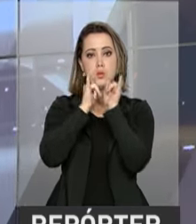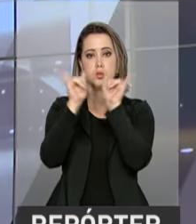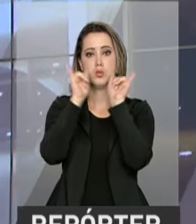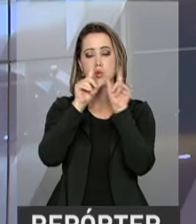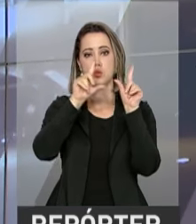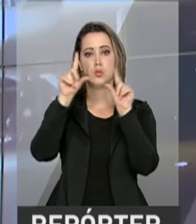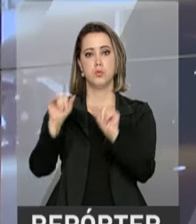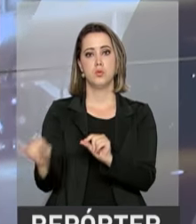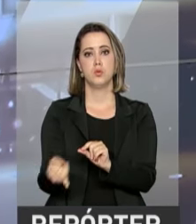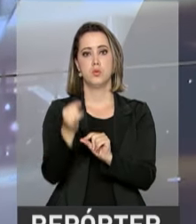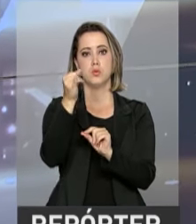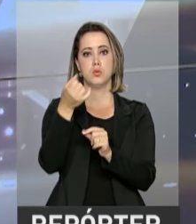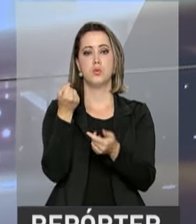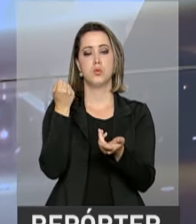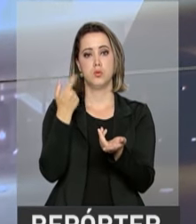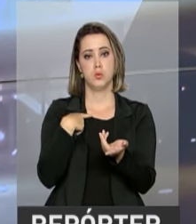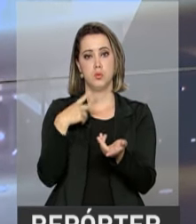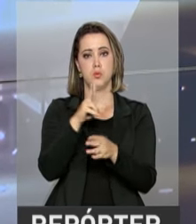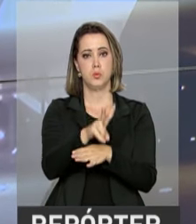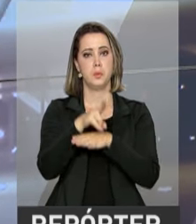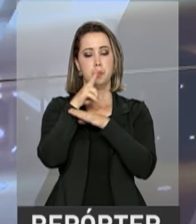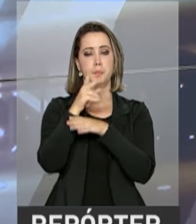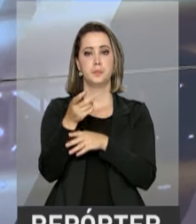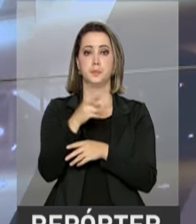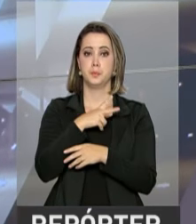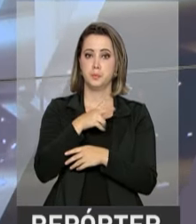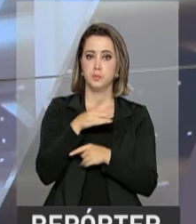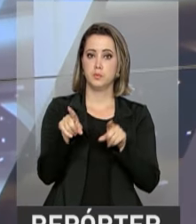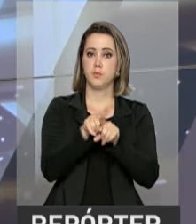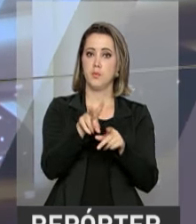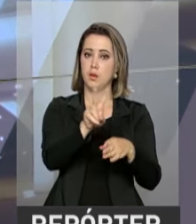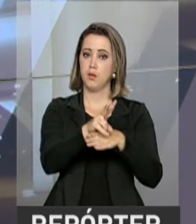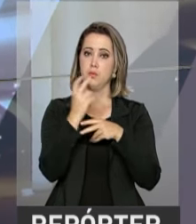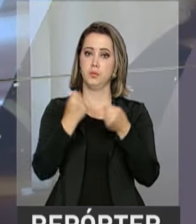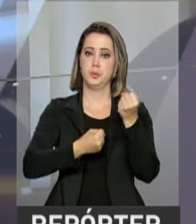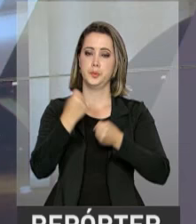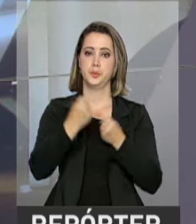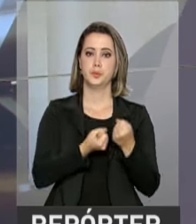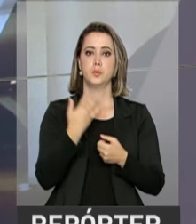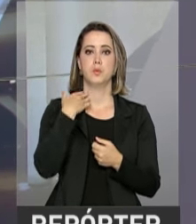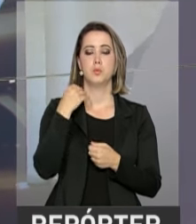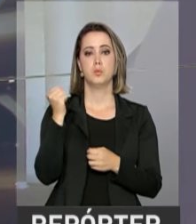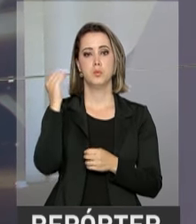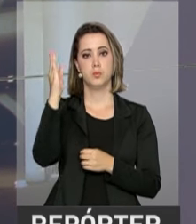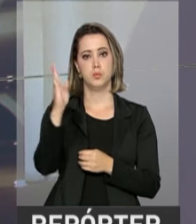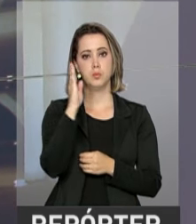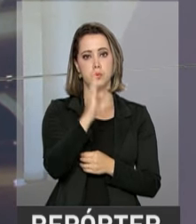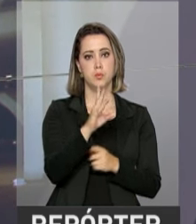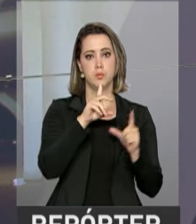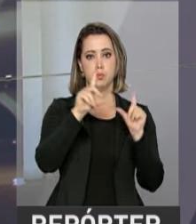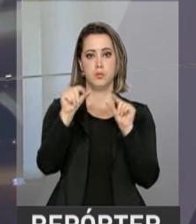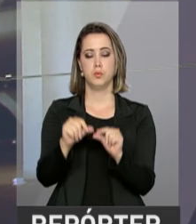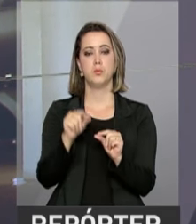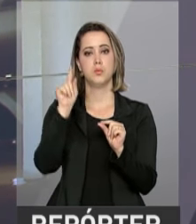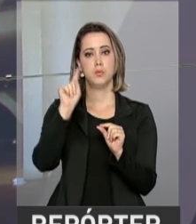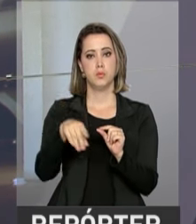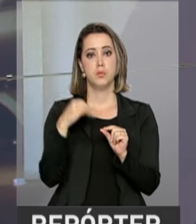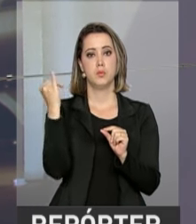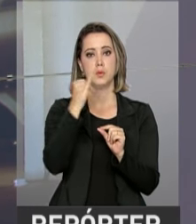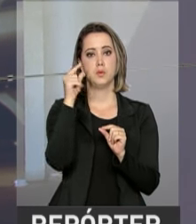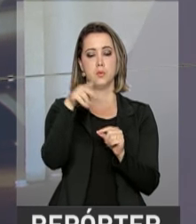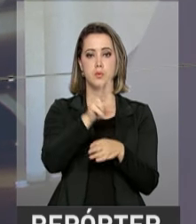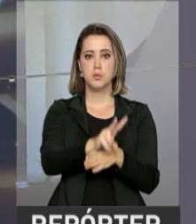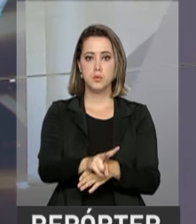queda dos juros cobrados como no crédito pessoal e no financiamento de veículos no banco do brasil a redução mais expressiva